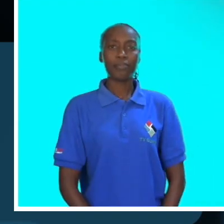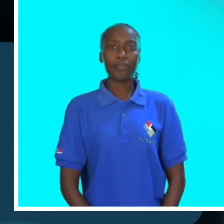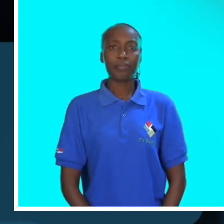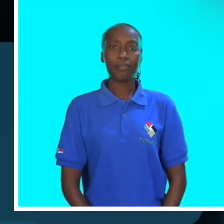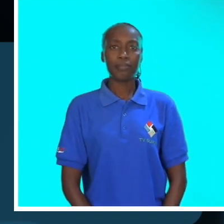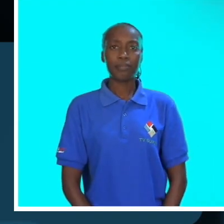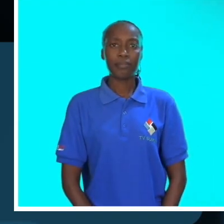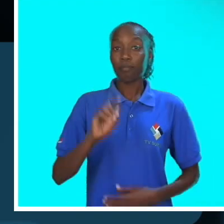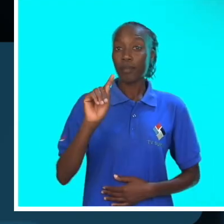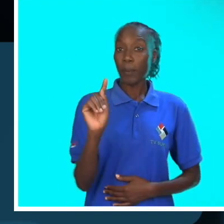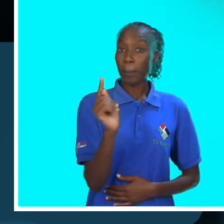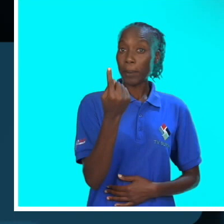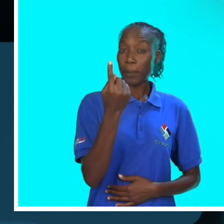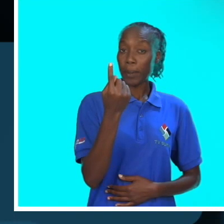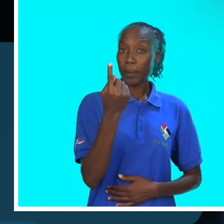E